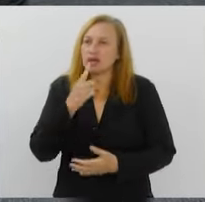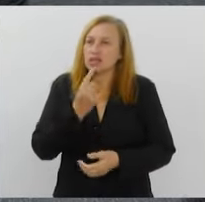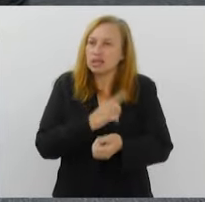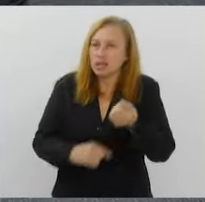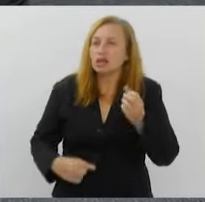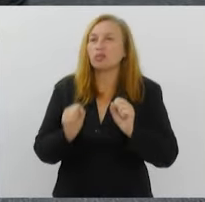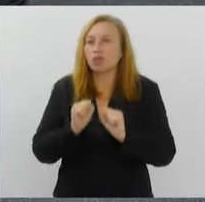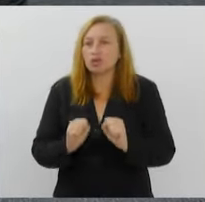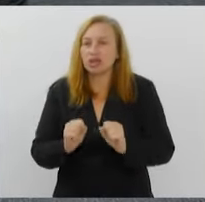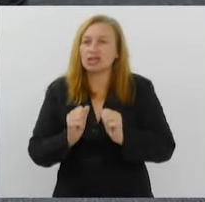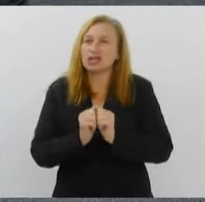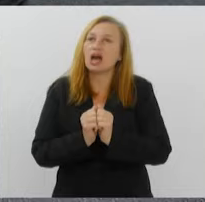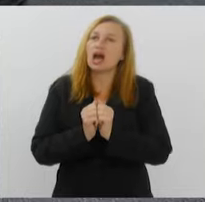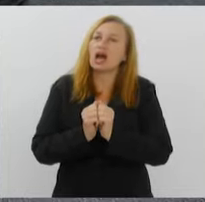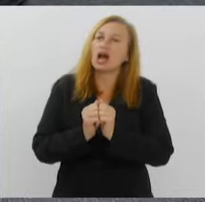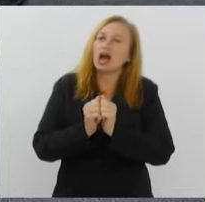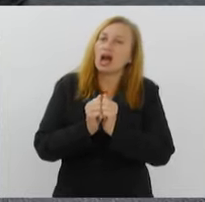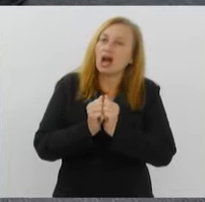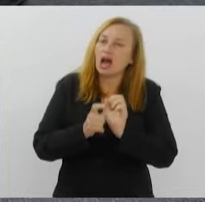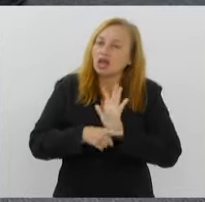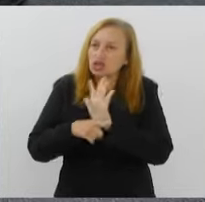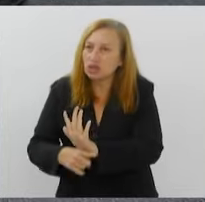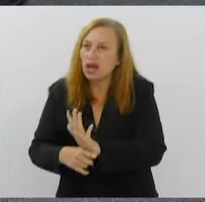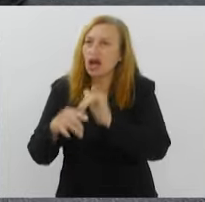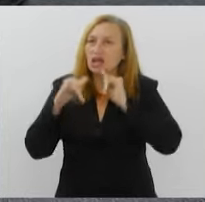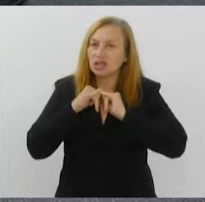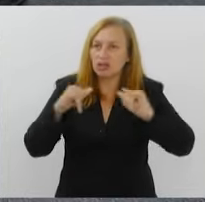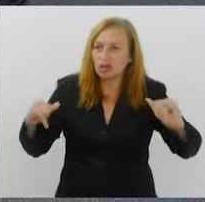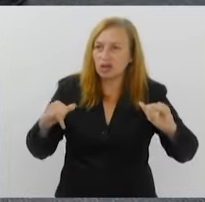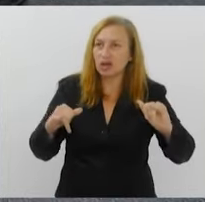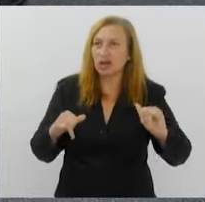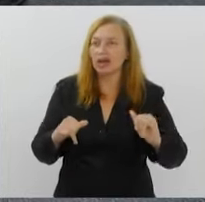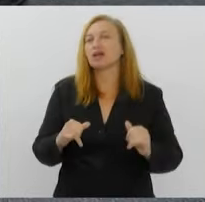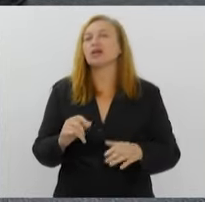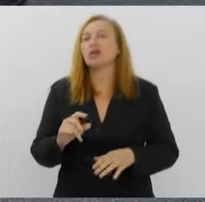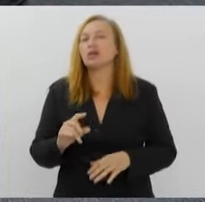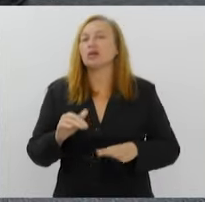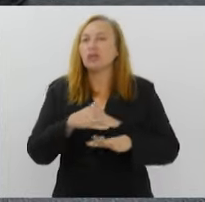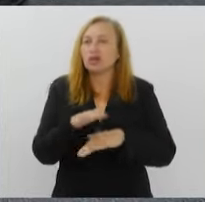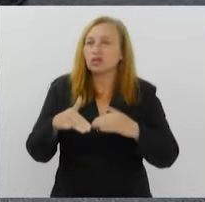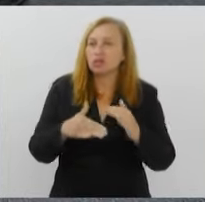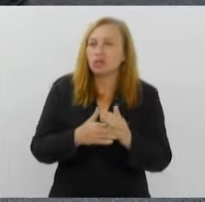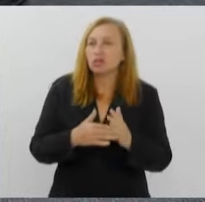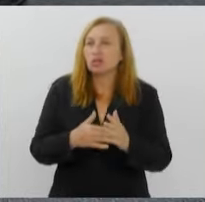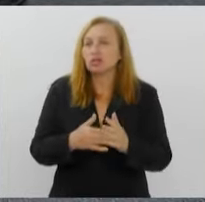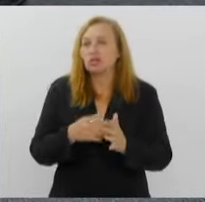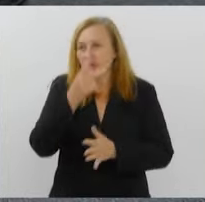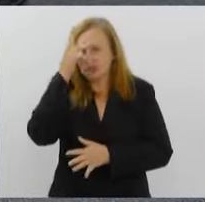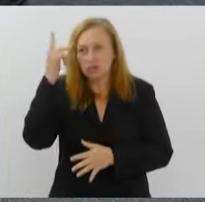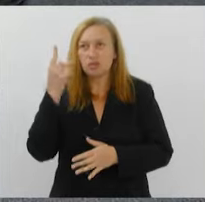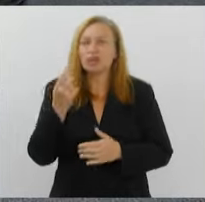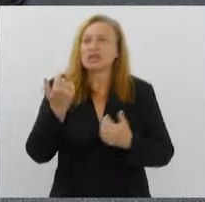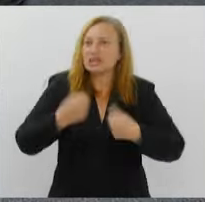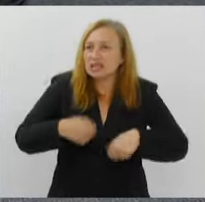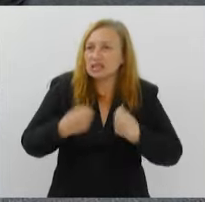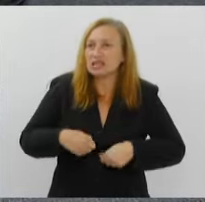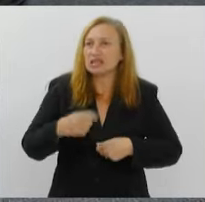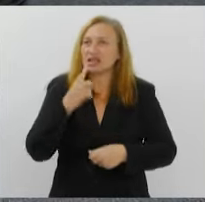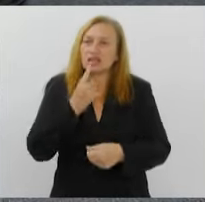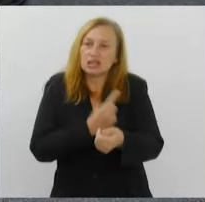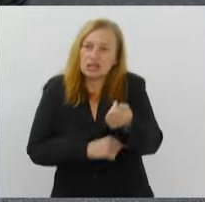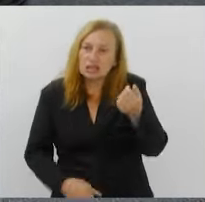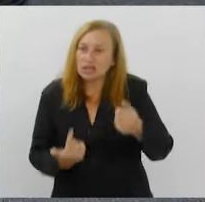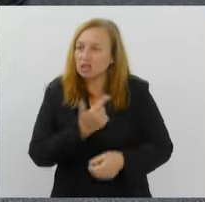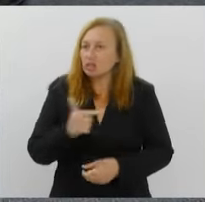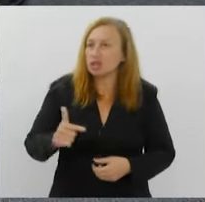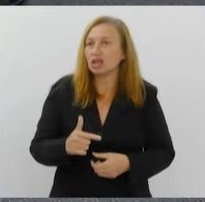ajudar a divulgar, para que as pessoas façam doação de sangue, não só para esse policial, para tantos outros que às vezes necessitam de sangue e não têm. E ele